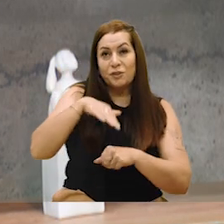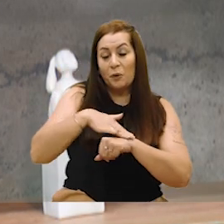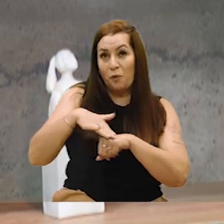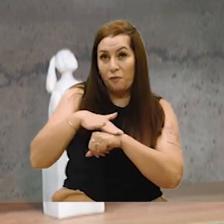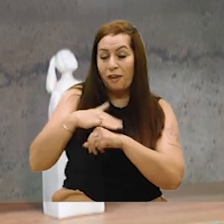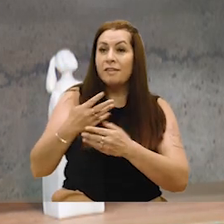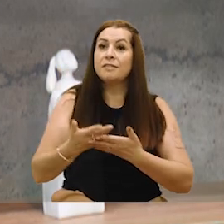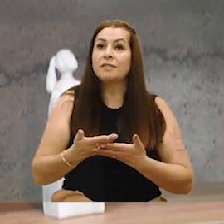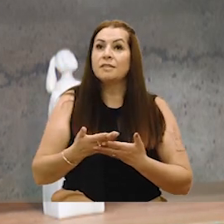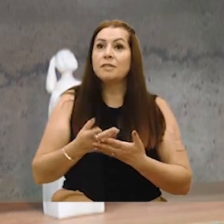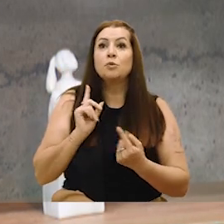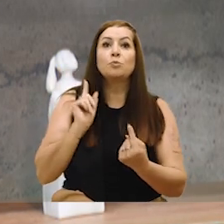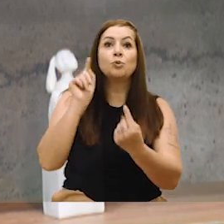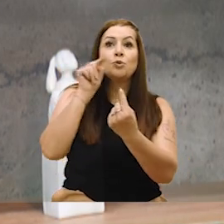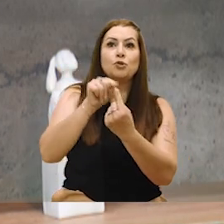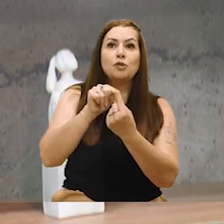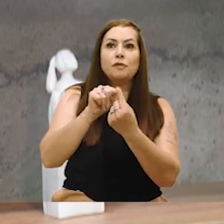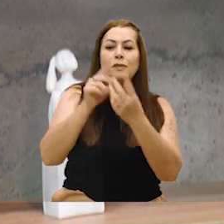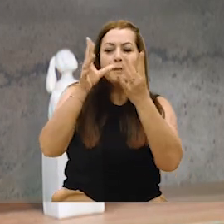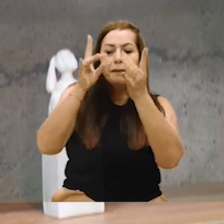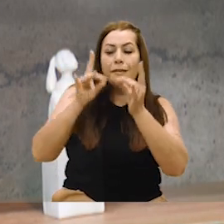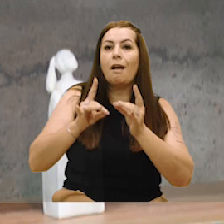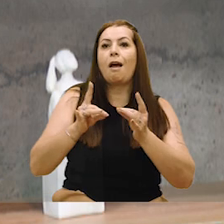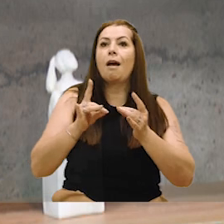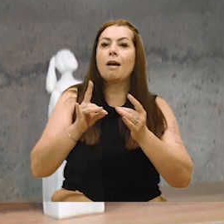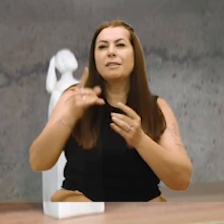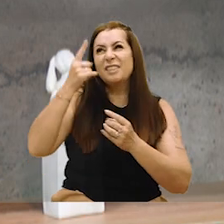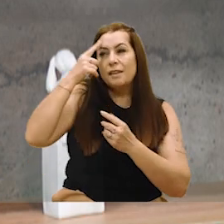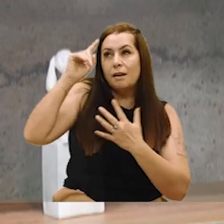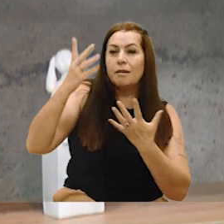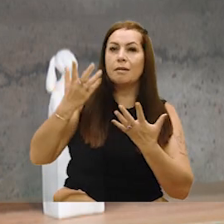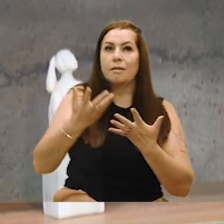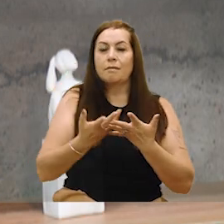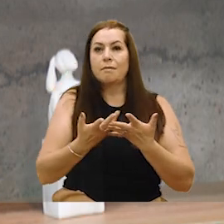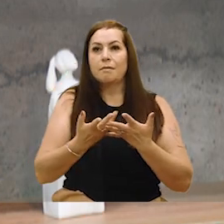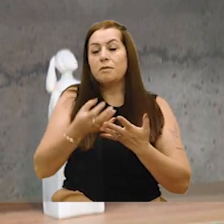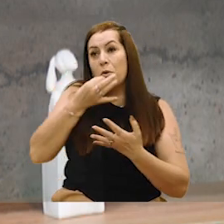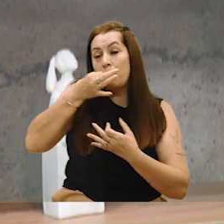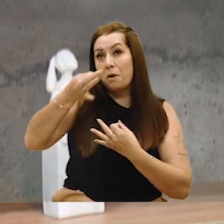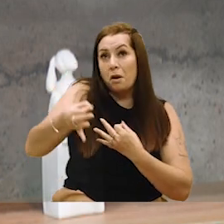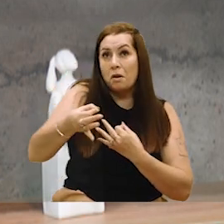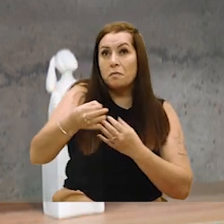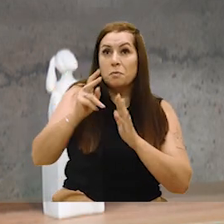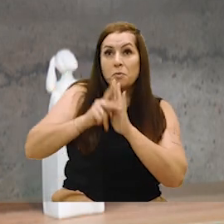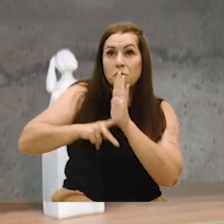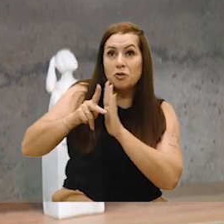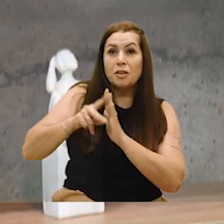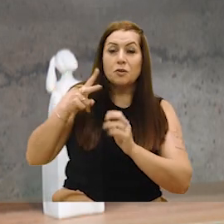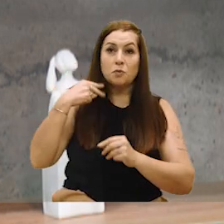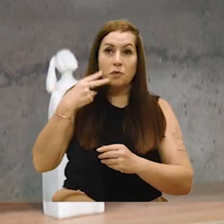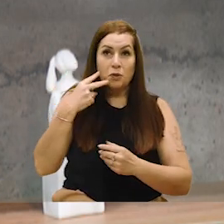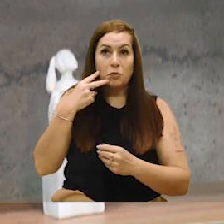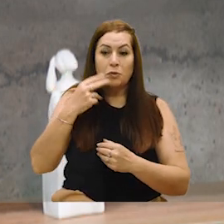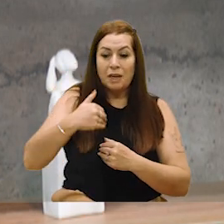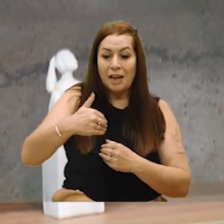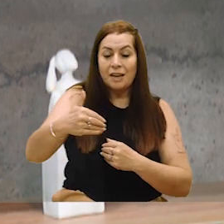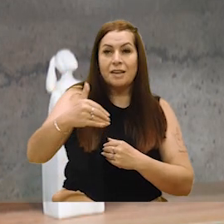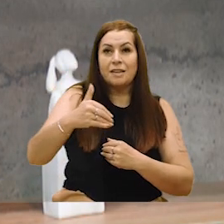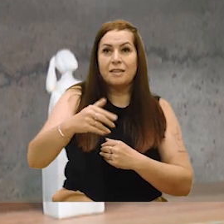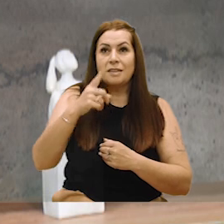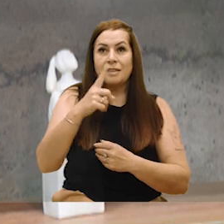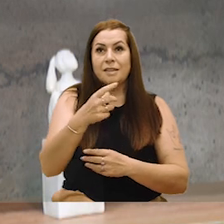Conversa, com o propósito de detalhar ideias, sugestões, projetos dos vereadores ao longo